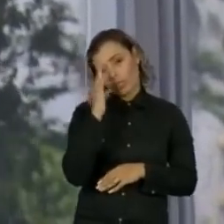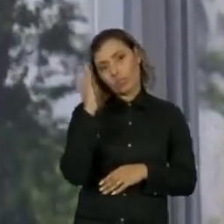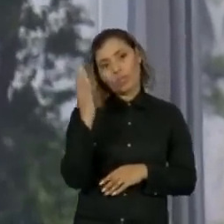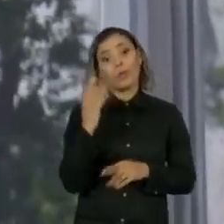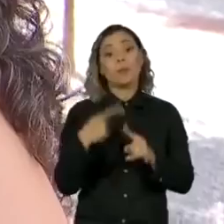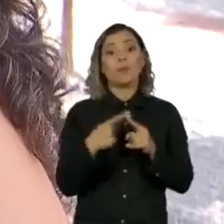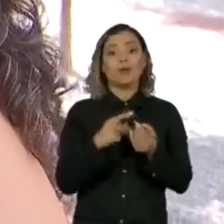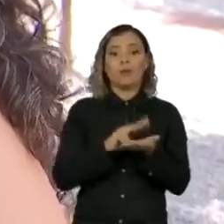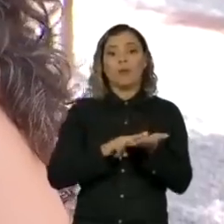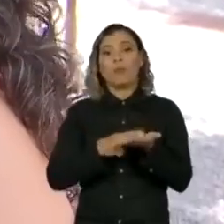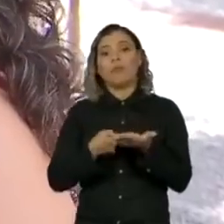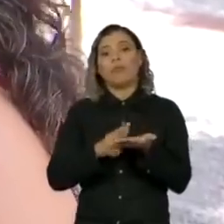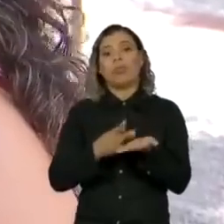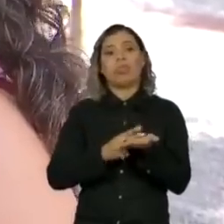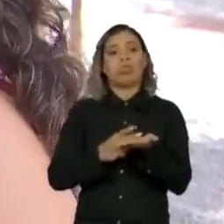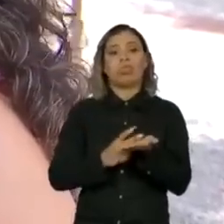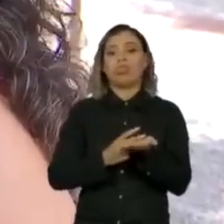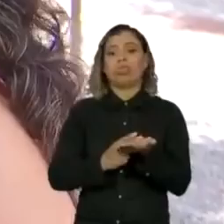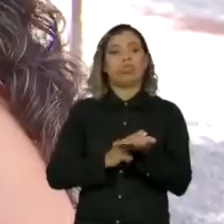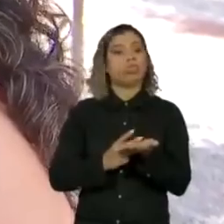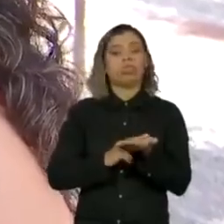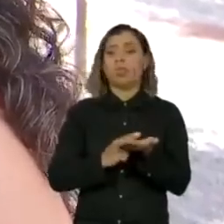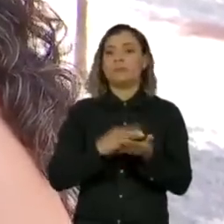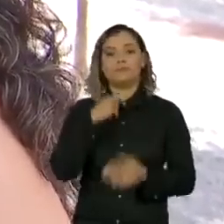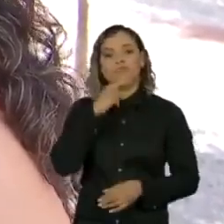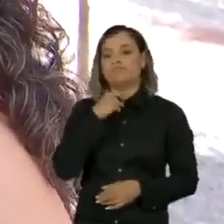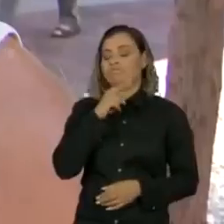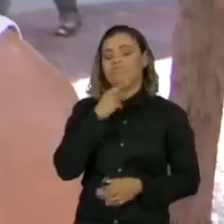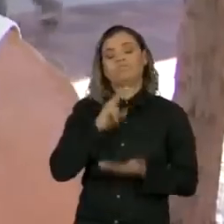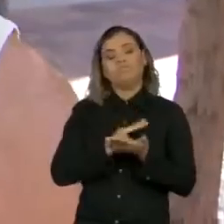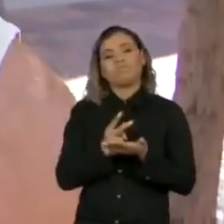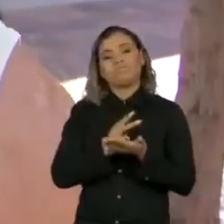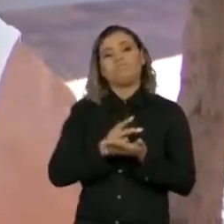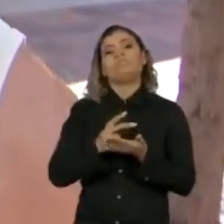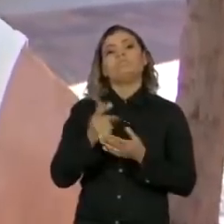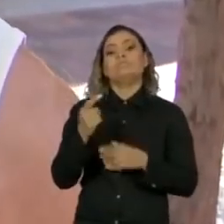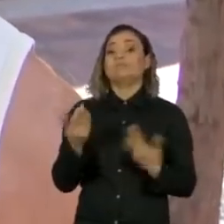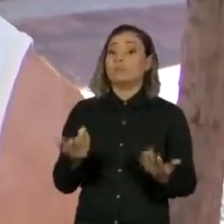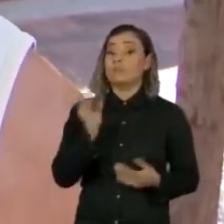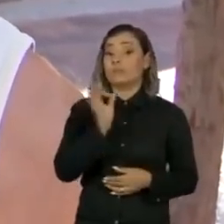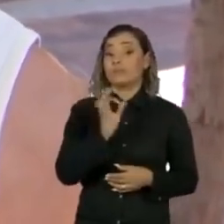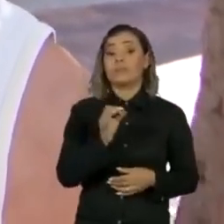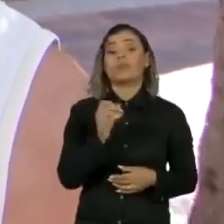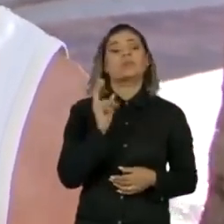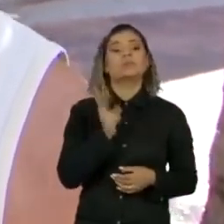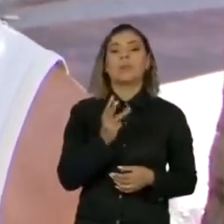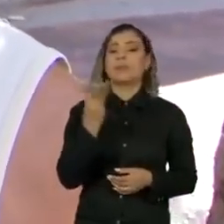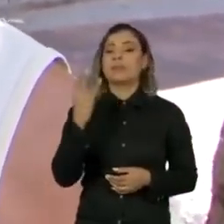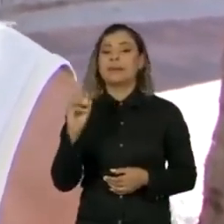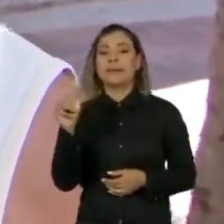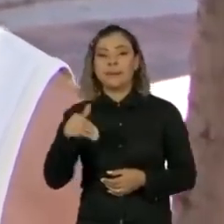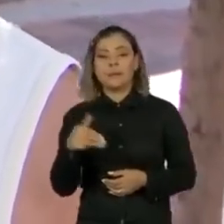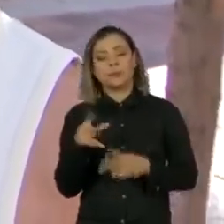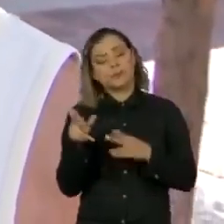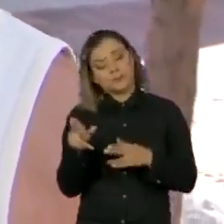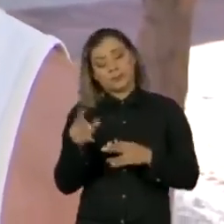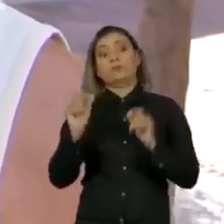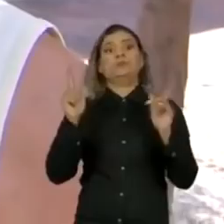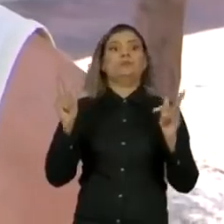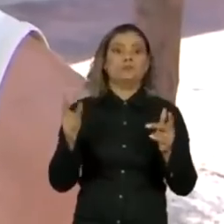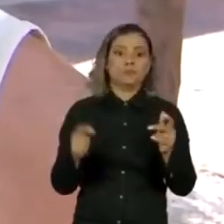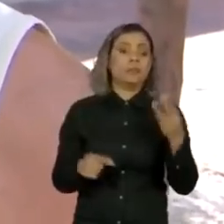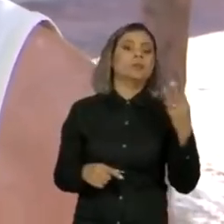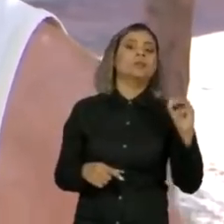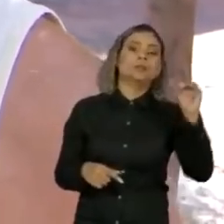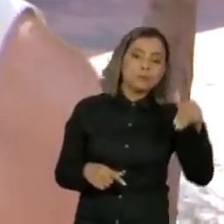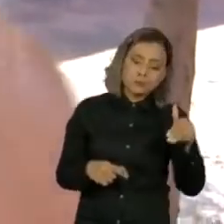de noite. Eu fico virando de um lado para o outro até conseguir dormir. O sono é de meia e meia hora, menos e